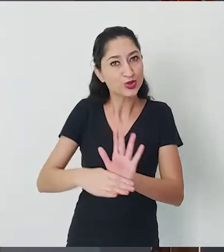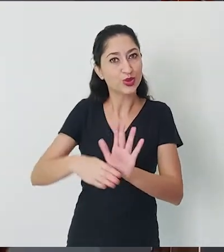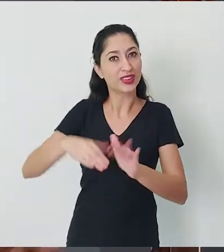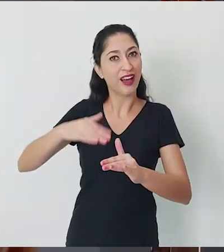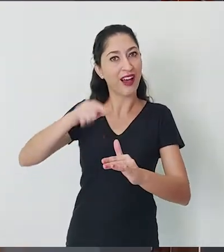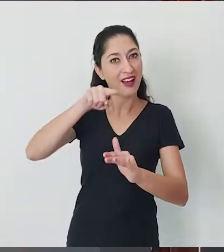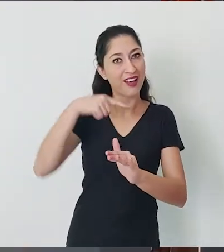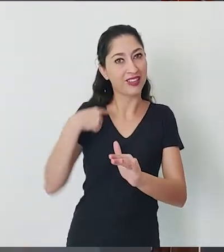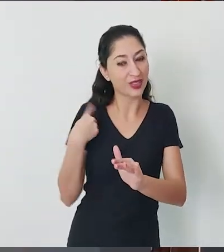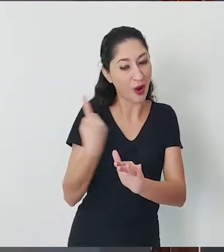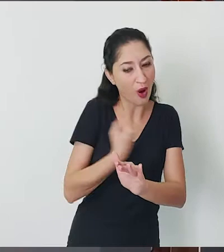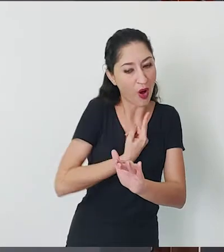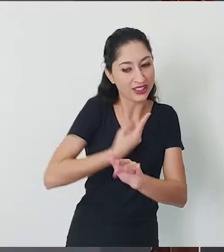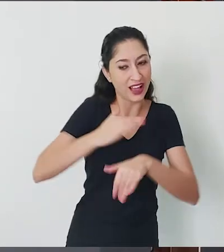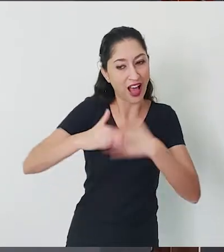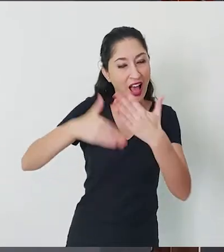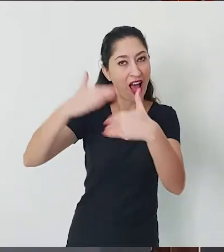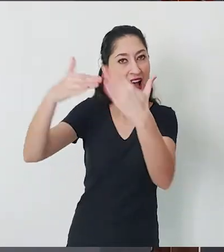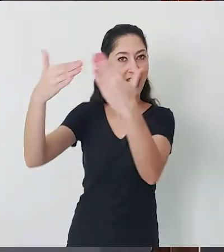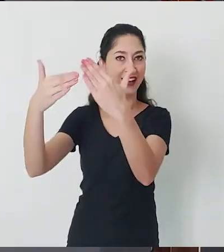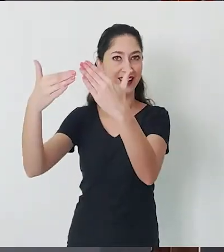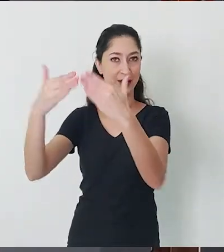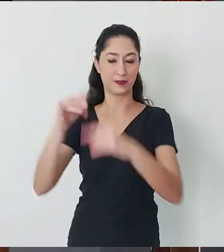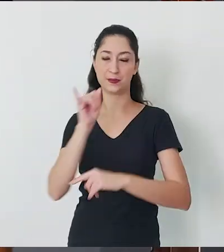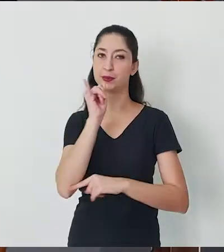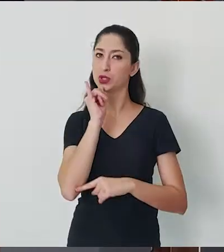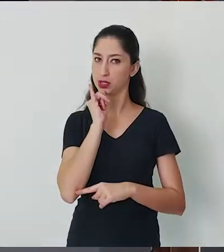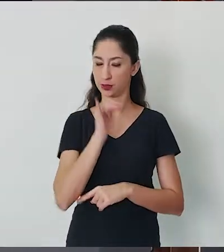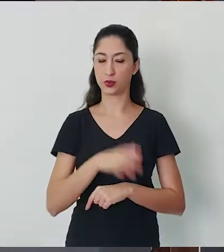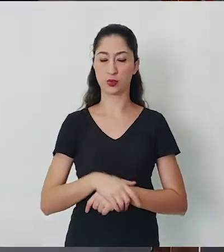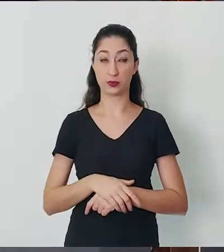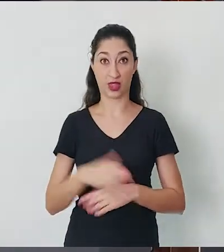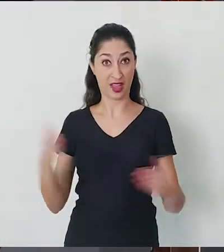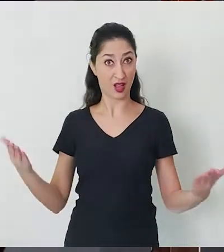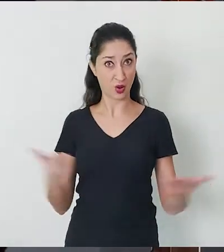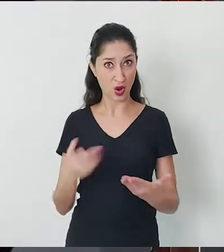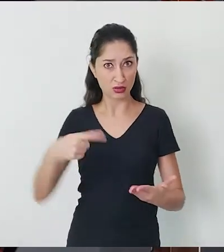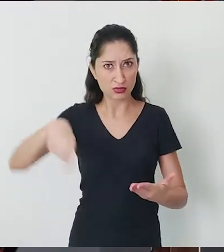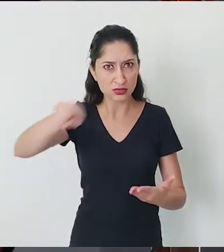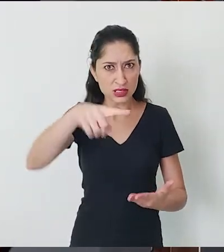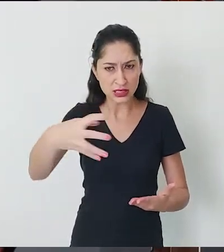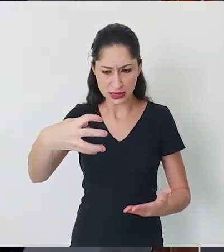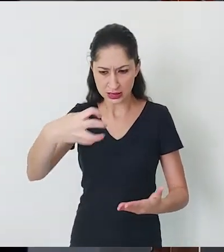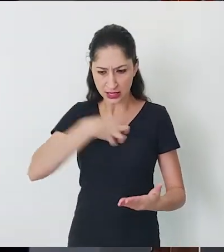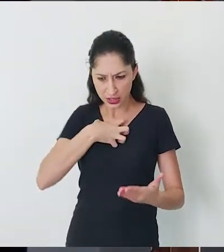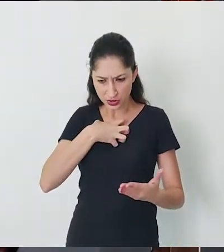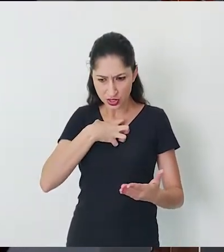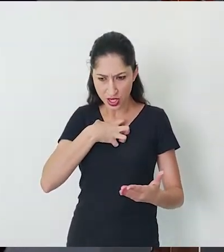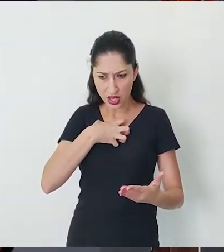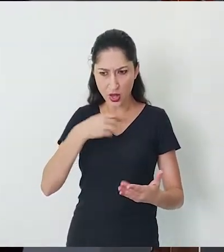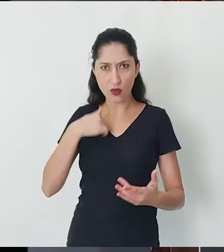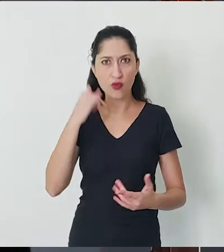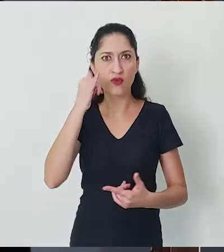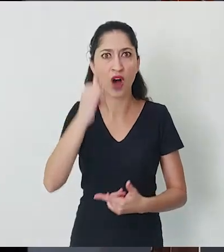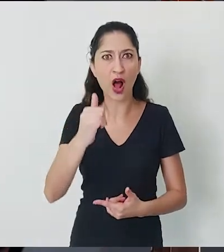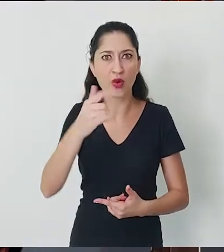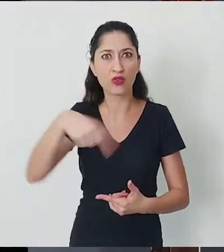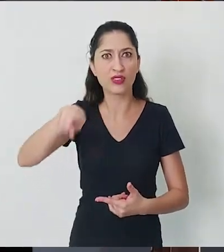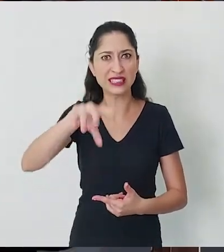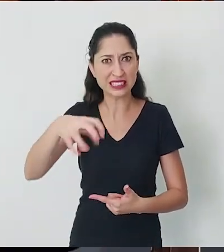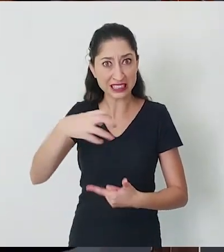a crescer essa sementinha aqui dentro de nós. Sabe isso aí que você tá sentindo agora que eu tô falando? É isso aí mesmo que você tem que